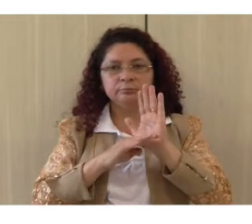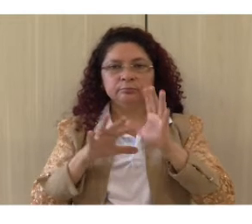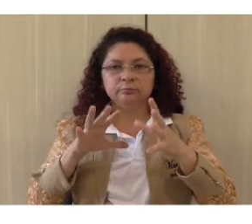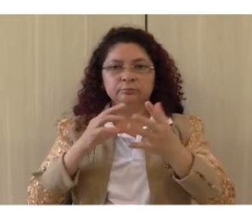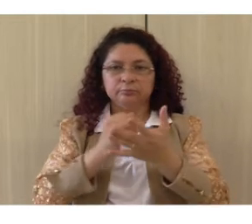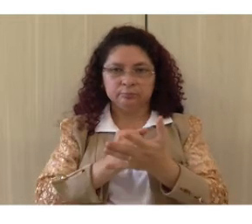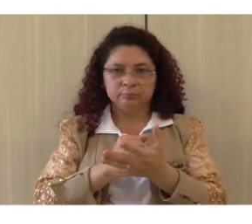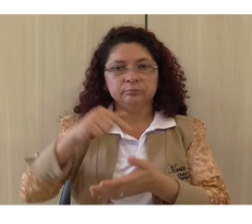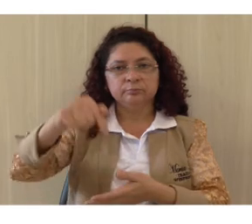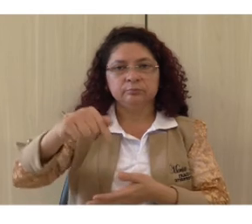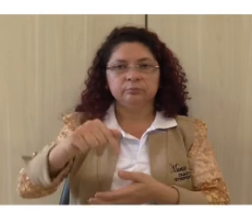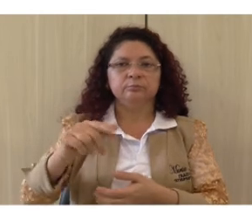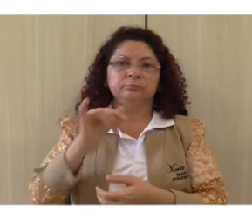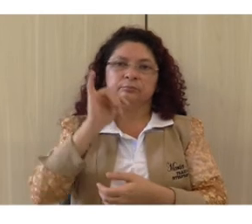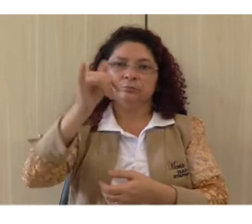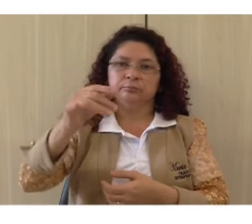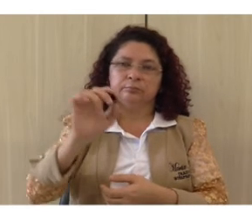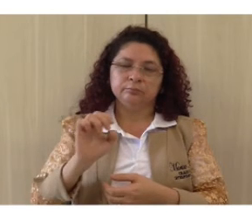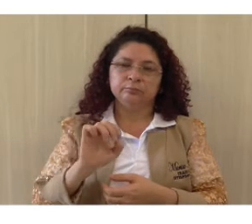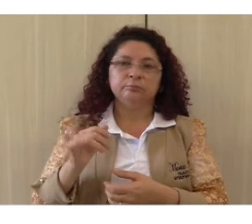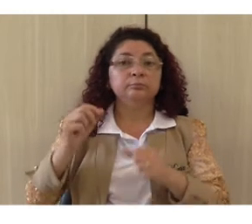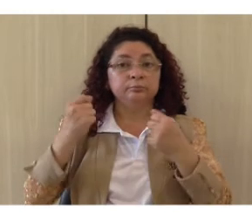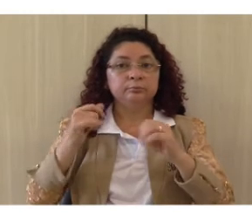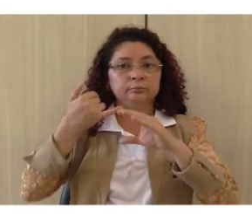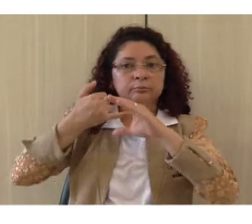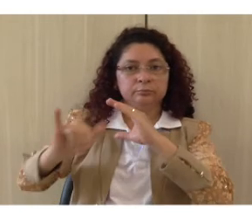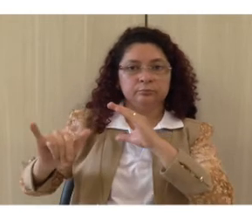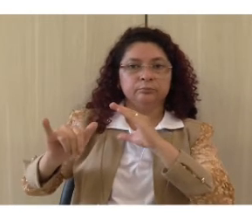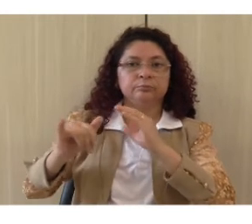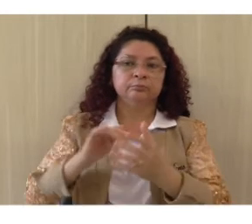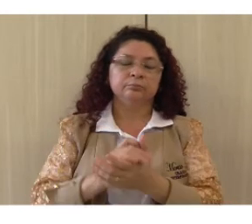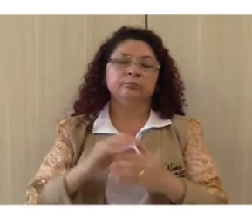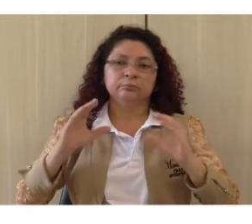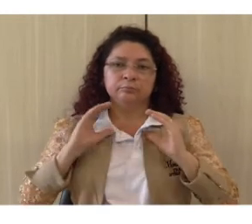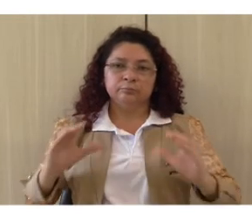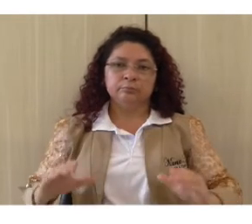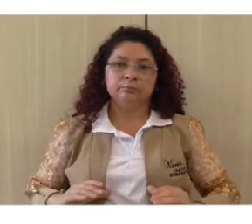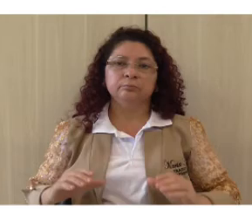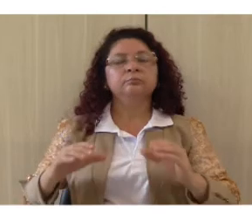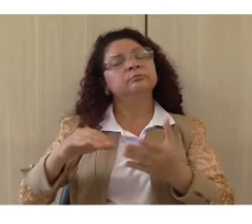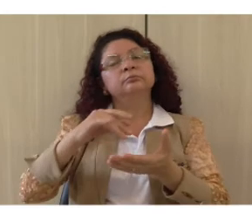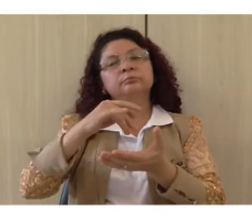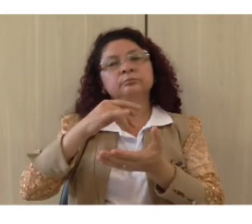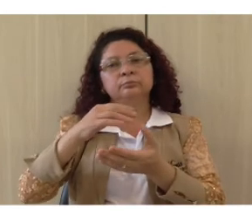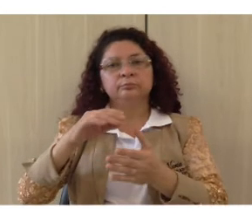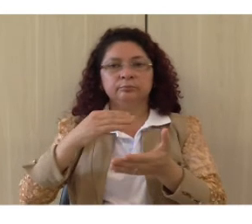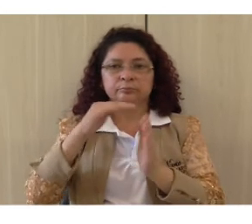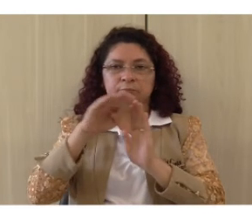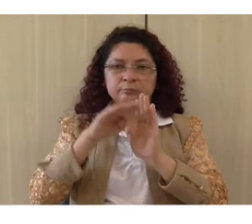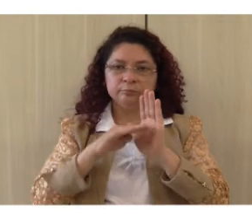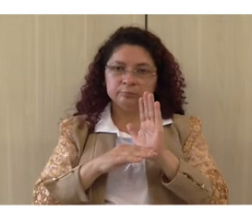anexo 1 deste edital deverão ser encaminhados à comissão do processo seletivo, devidamente fundamentados,